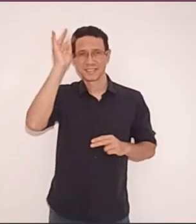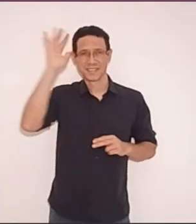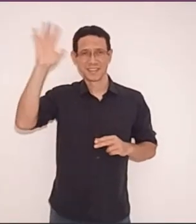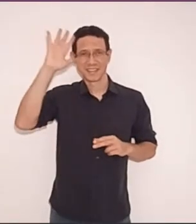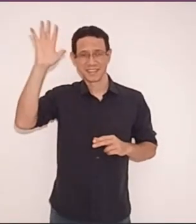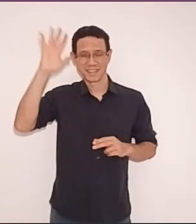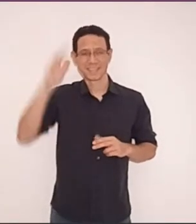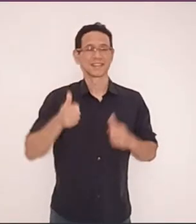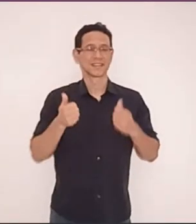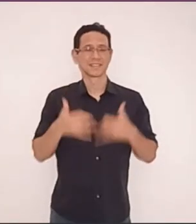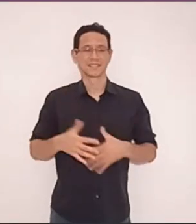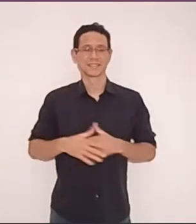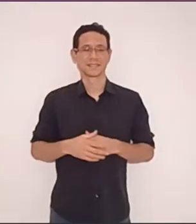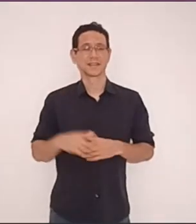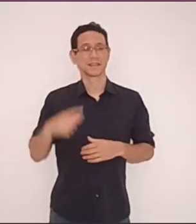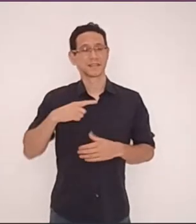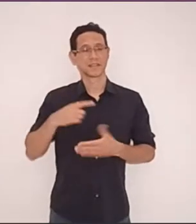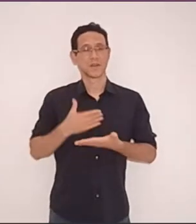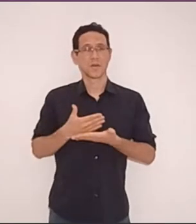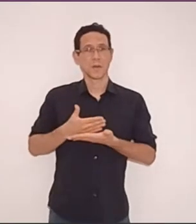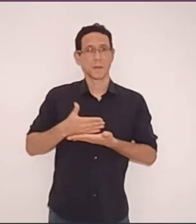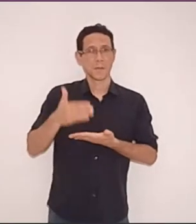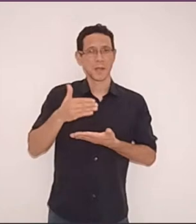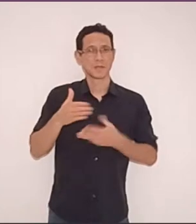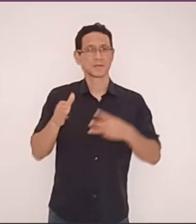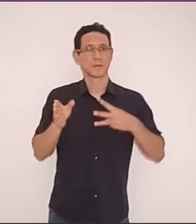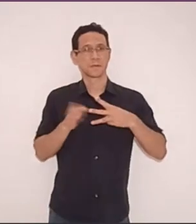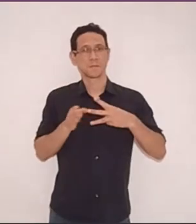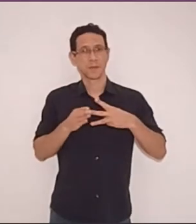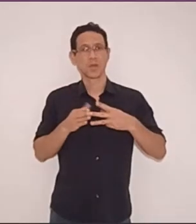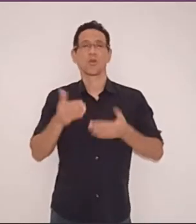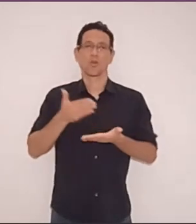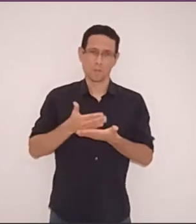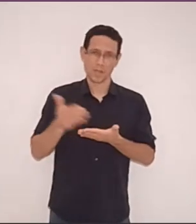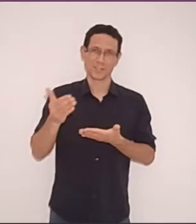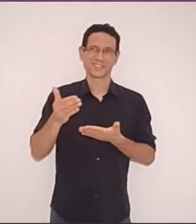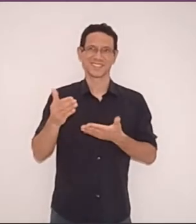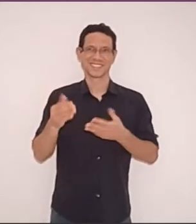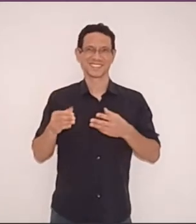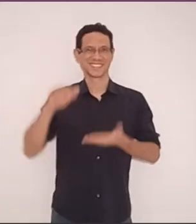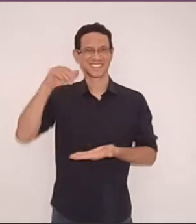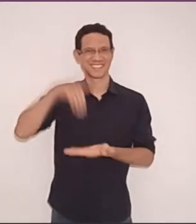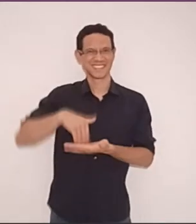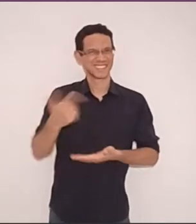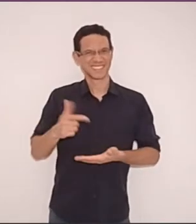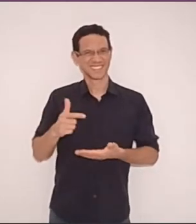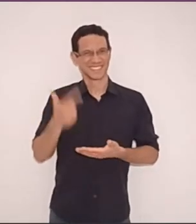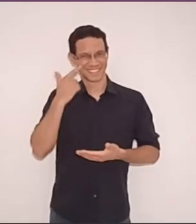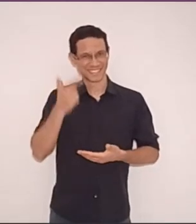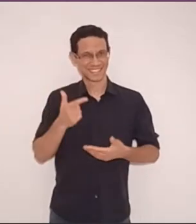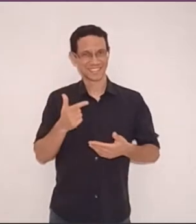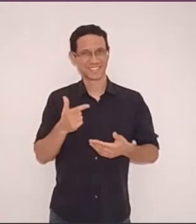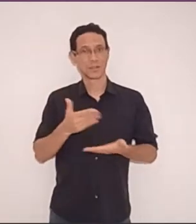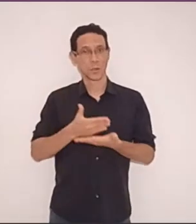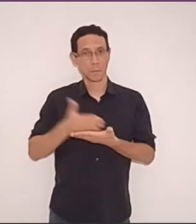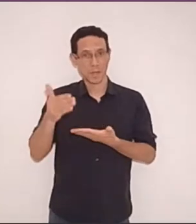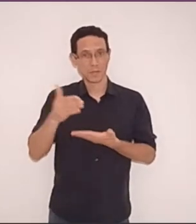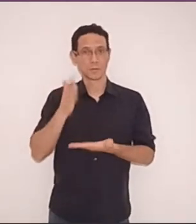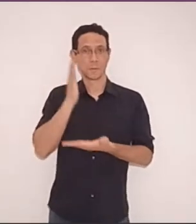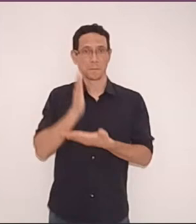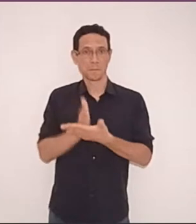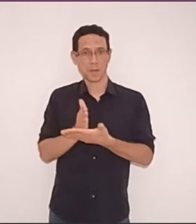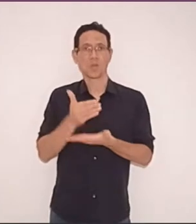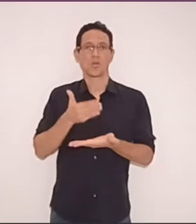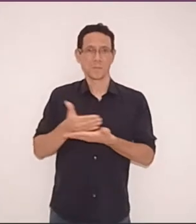que no colo de trás que o preço meio e começo né como a gente pode fazer essa roda girar esses